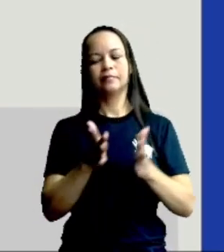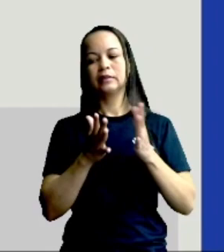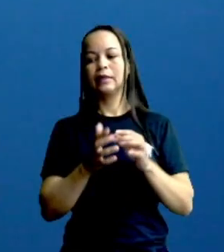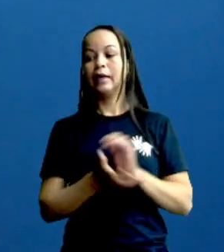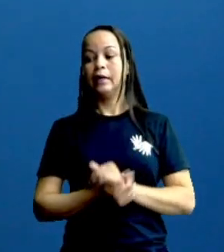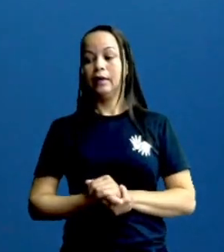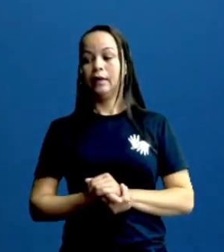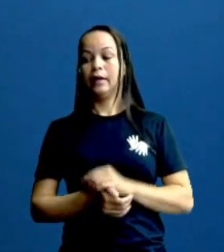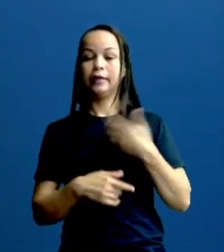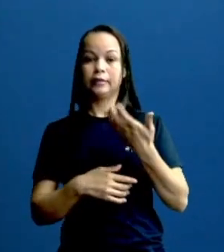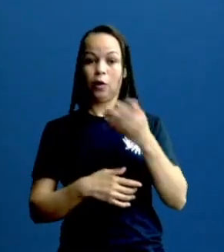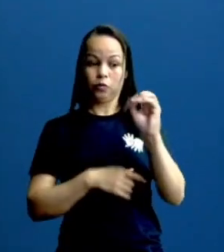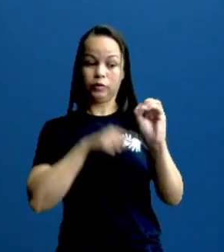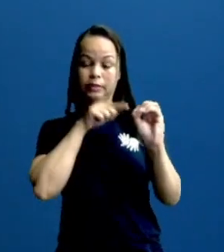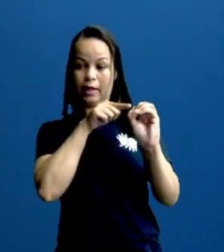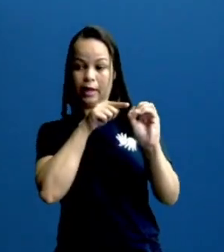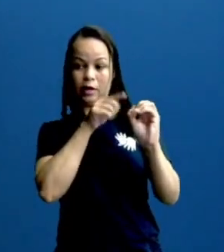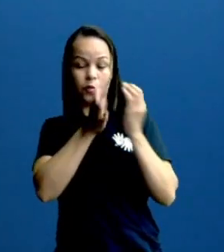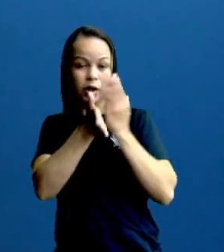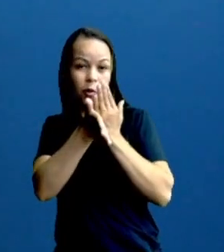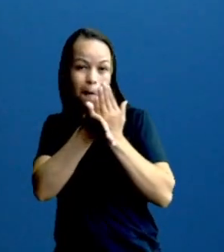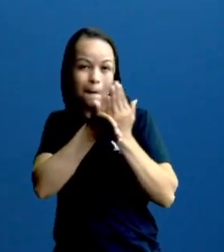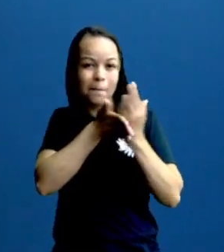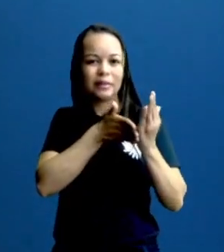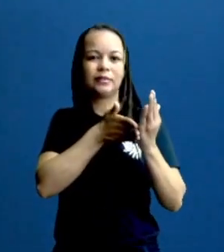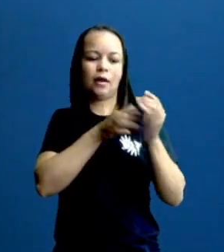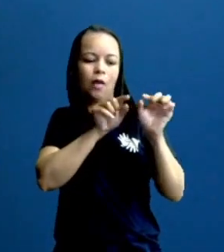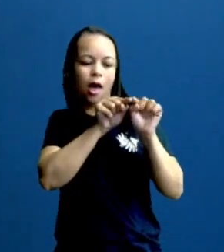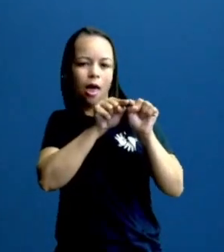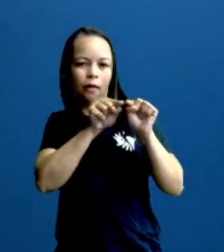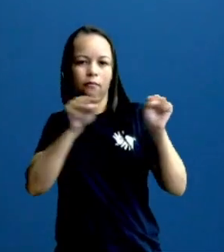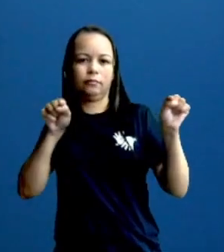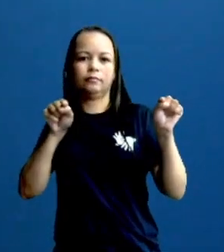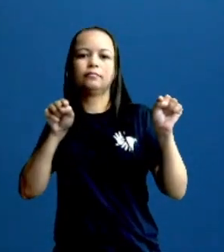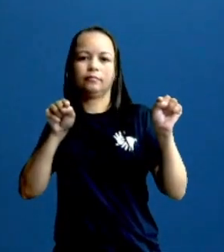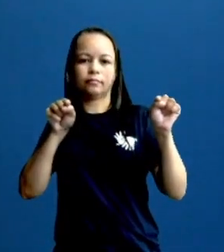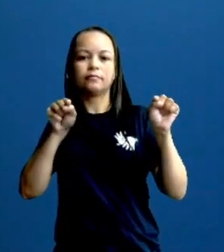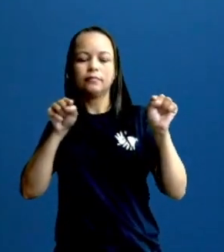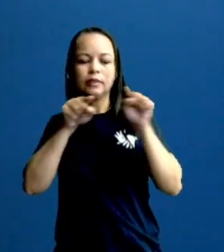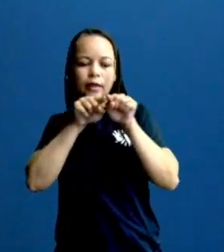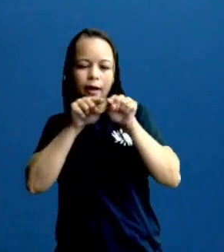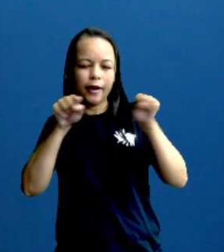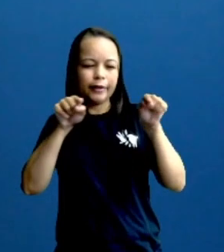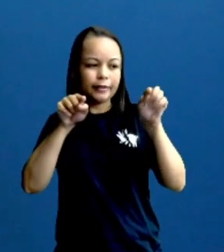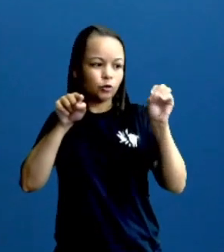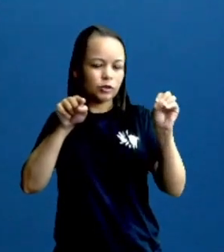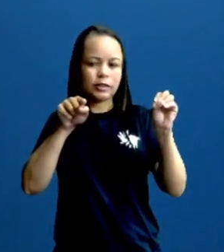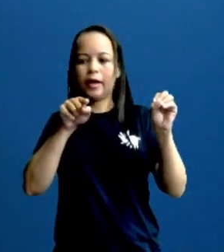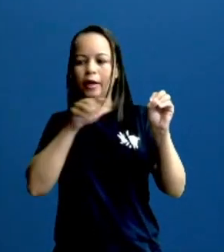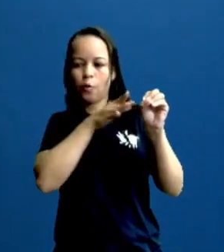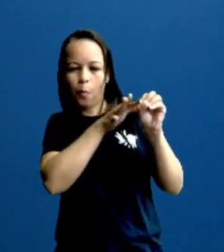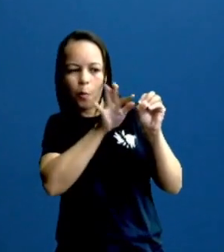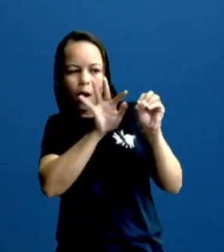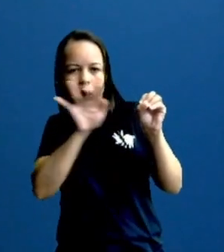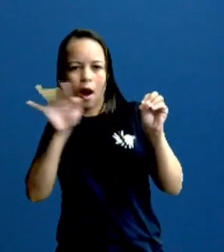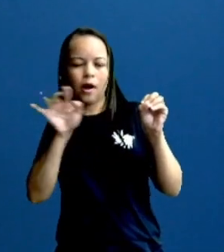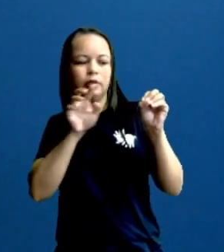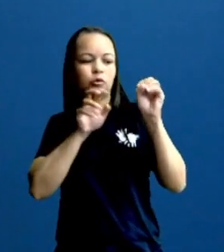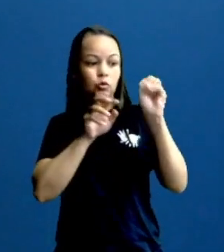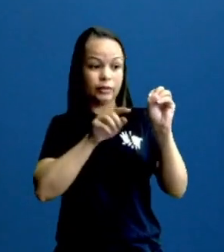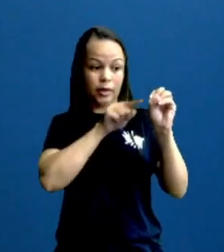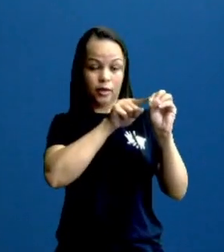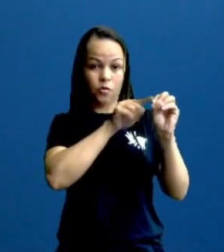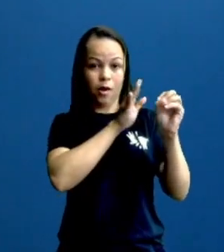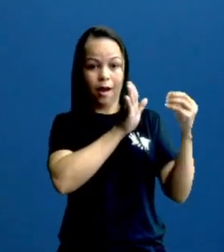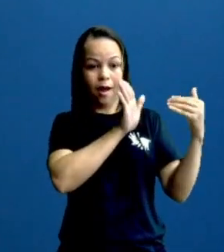como a ideia inicial da reta numérica, tá? Para poder a gente ter entendimento de que do 0 ao 5